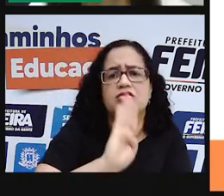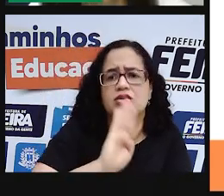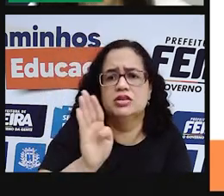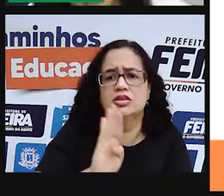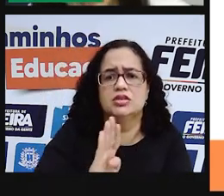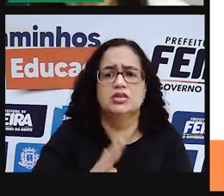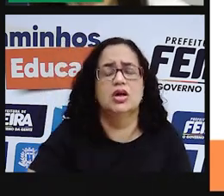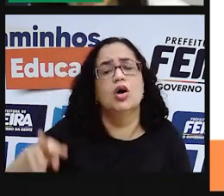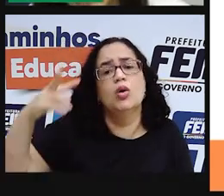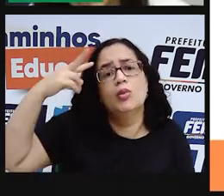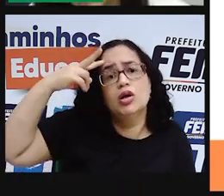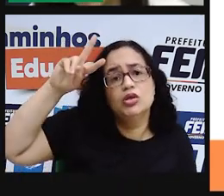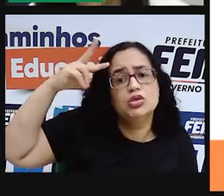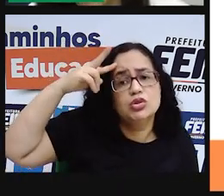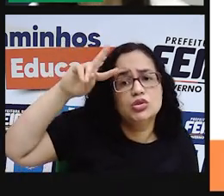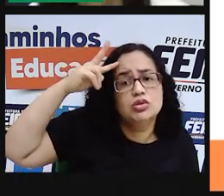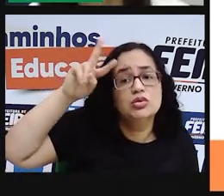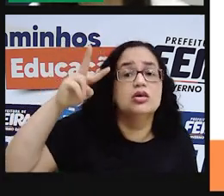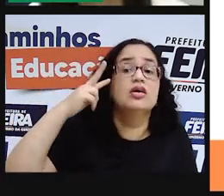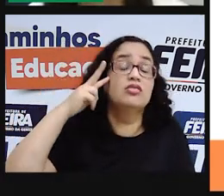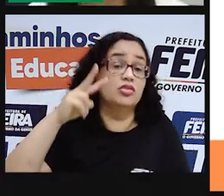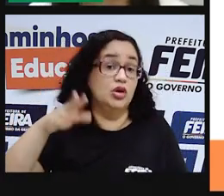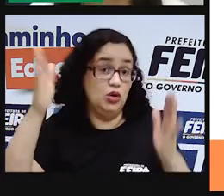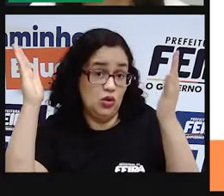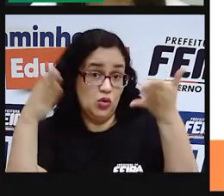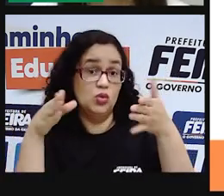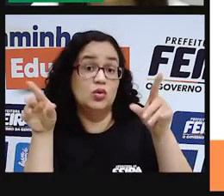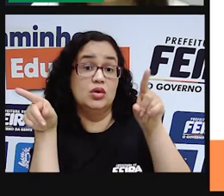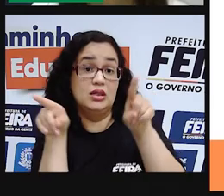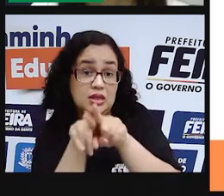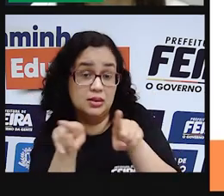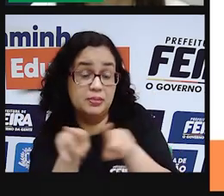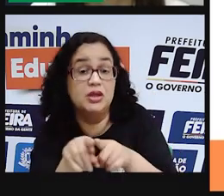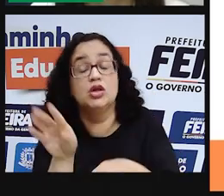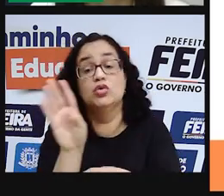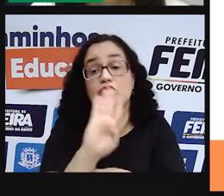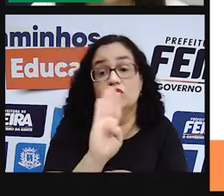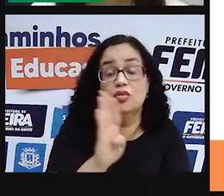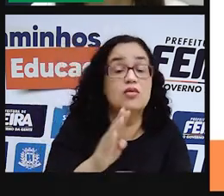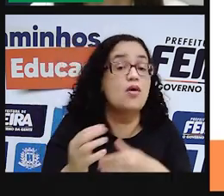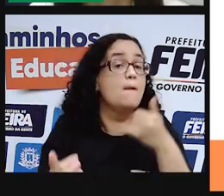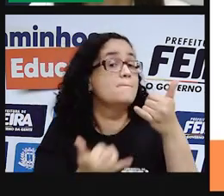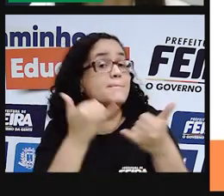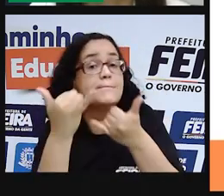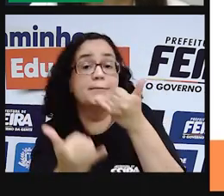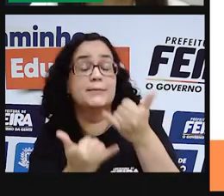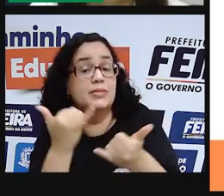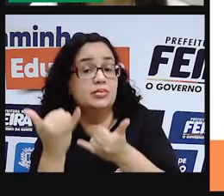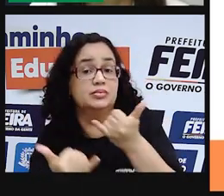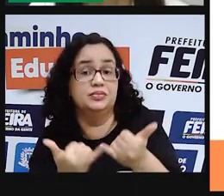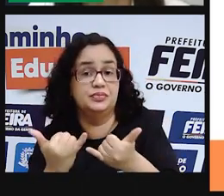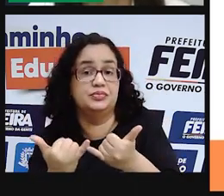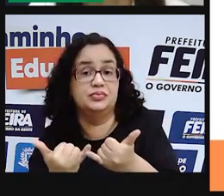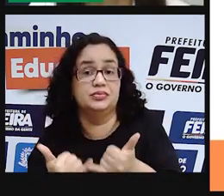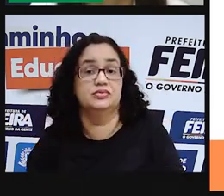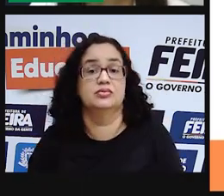sobre uma história em quadrinhos, como a gente viu agora, também sobre um filme, um brinquedo, uma série, um